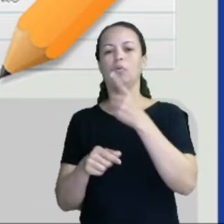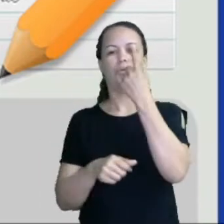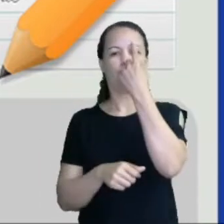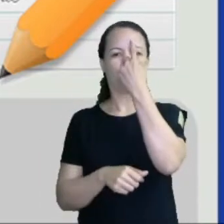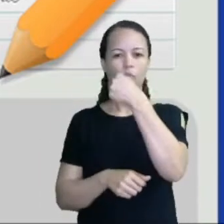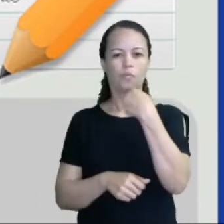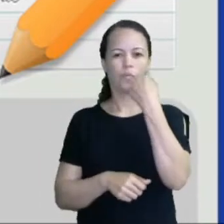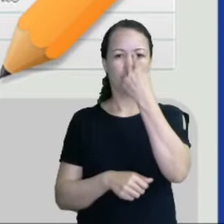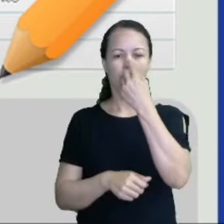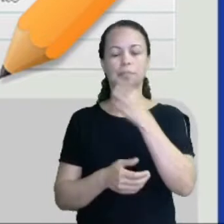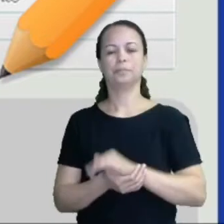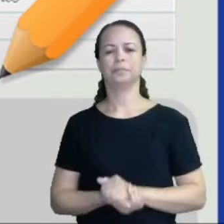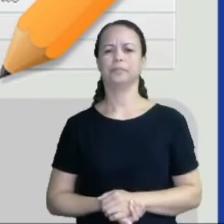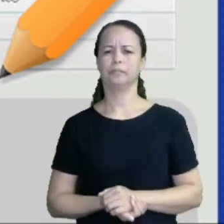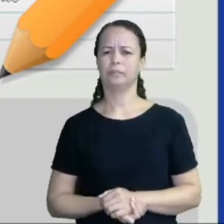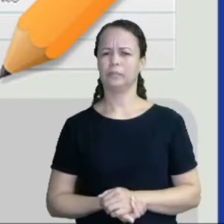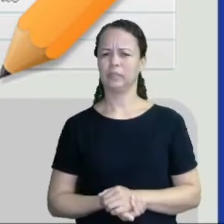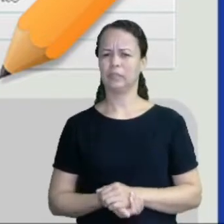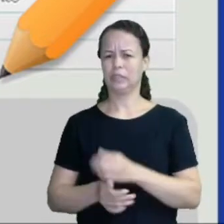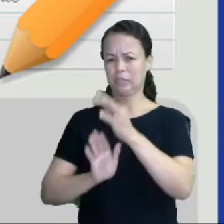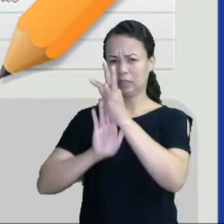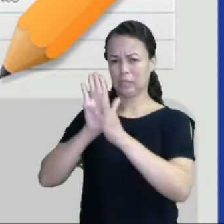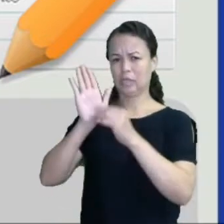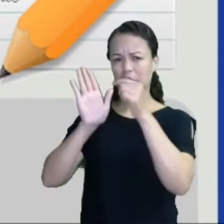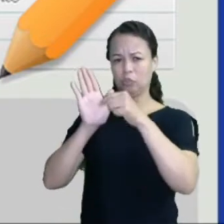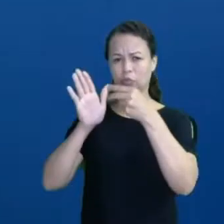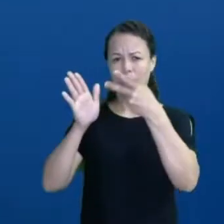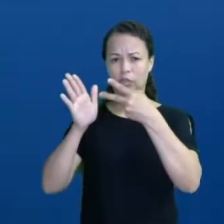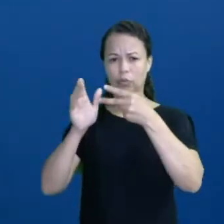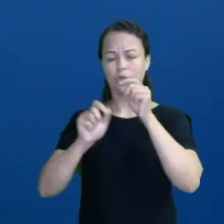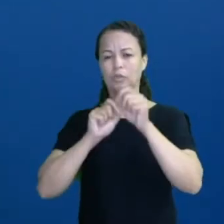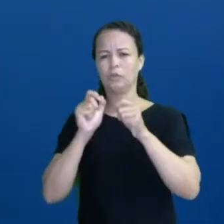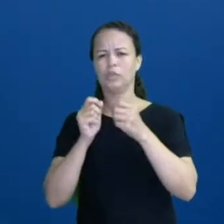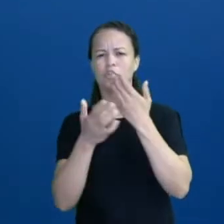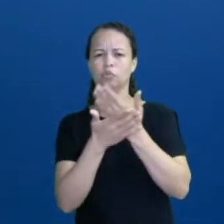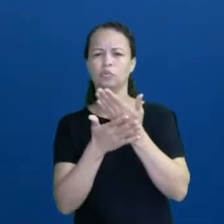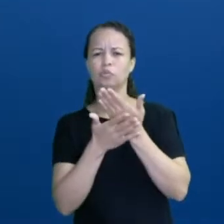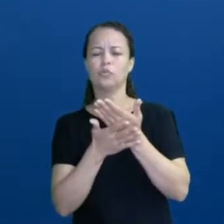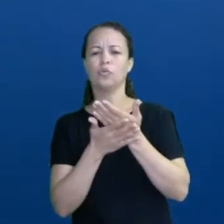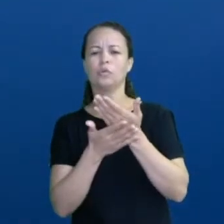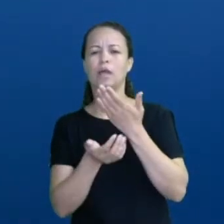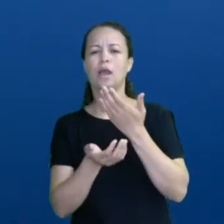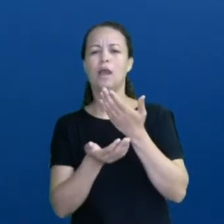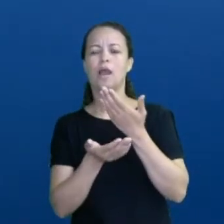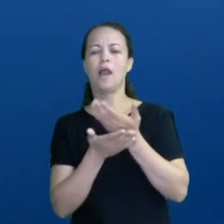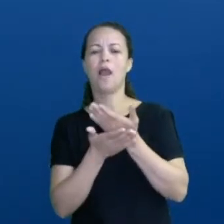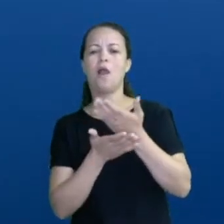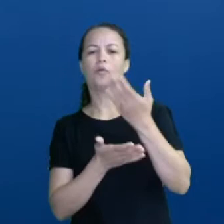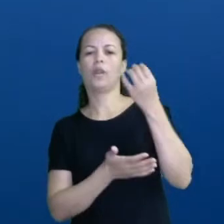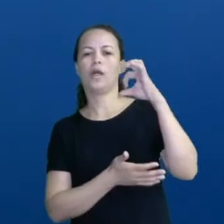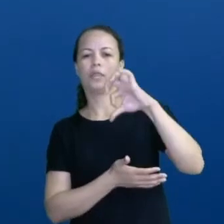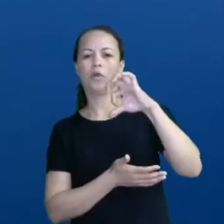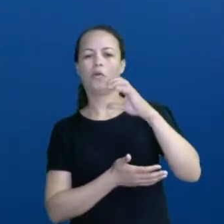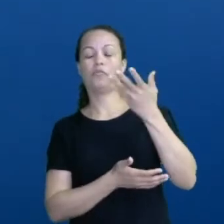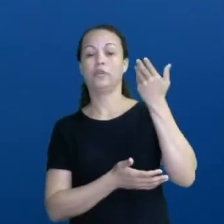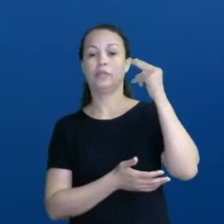hora. Então, que tipo de texto é esse que a gente estudou lá na aula 9? Quem lembra?